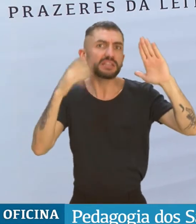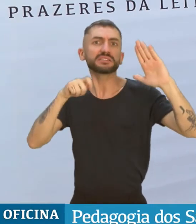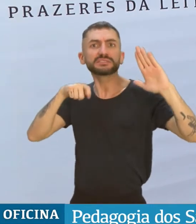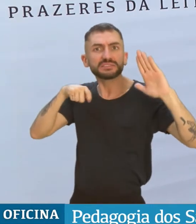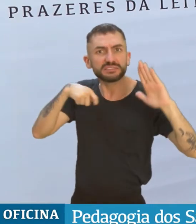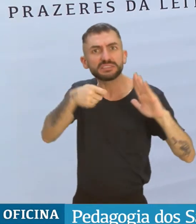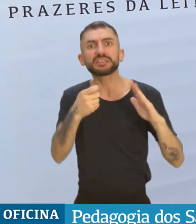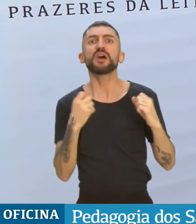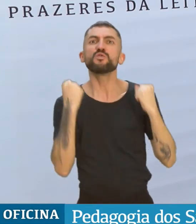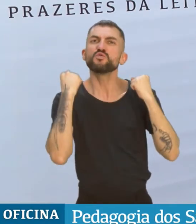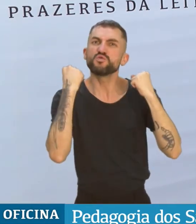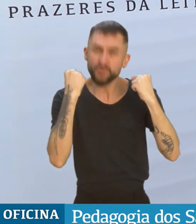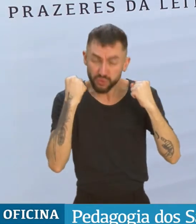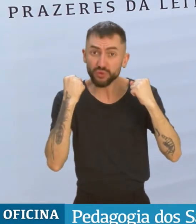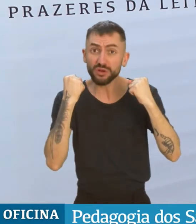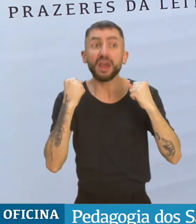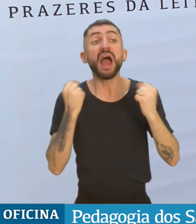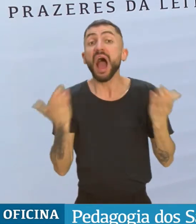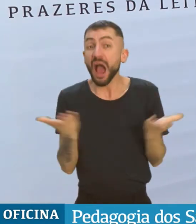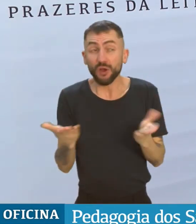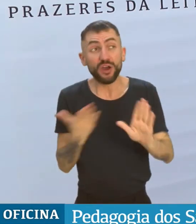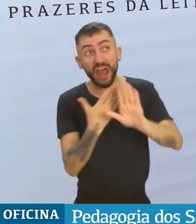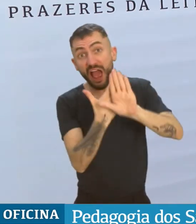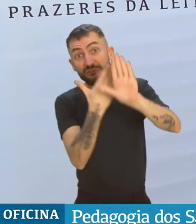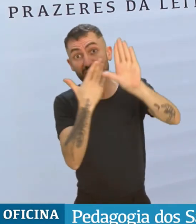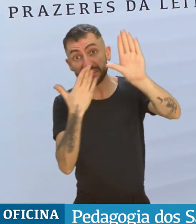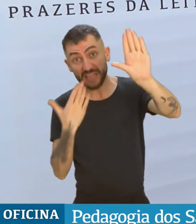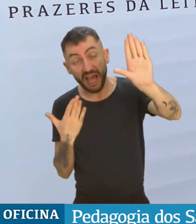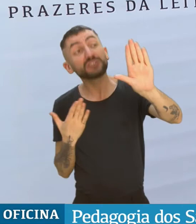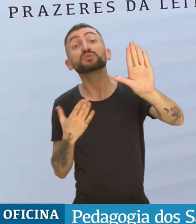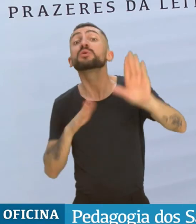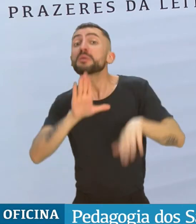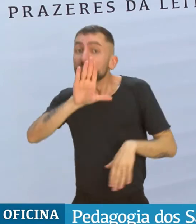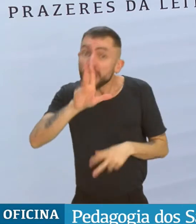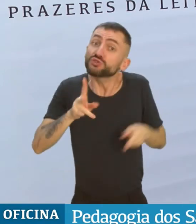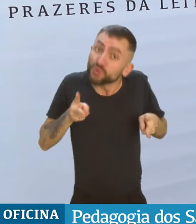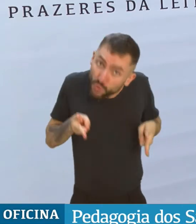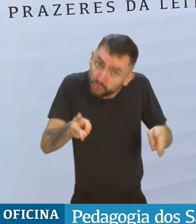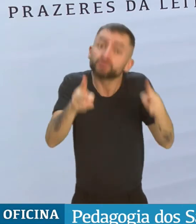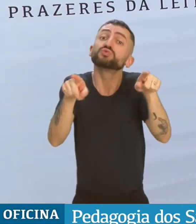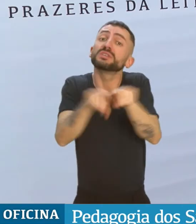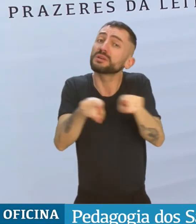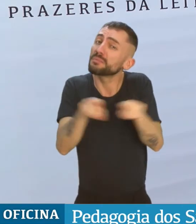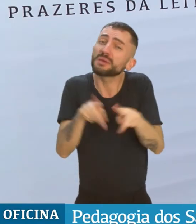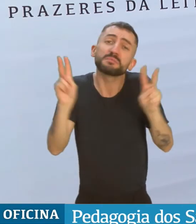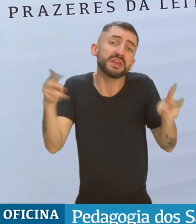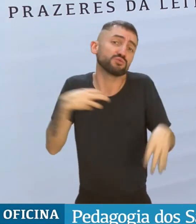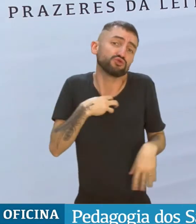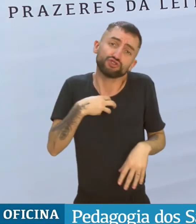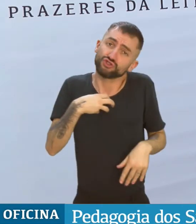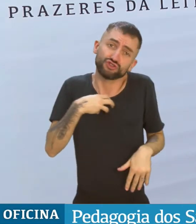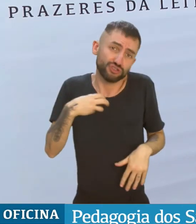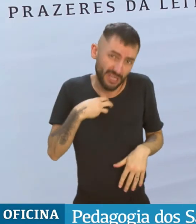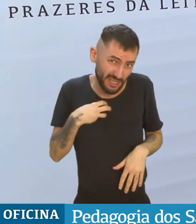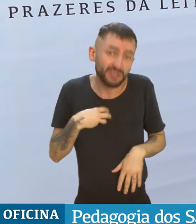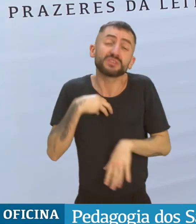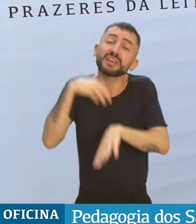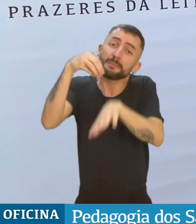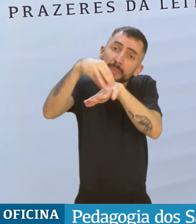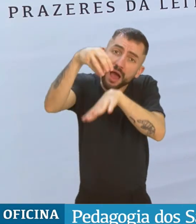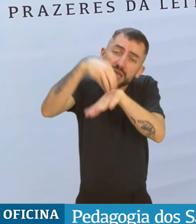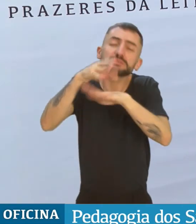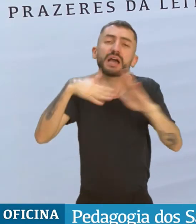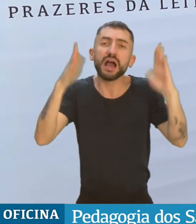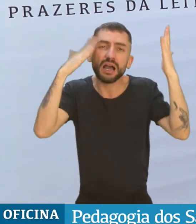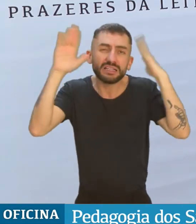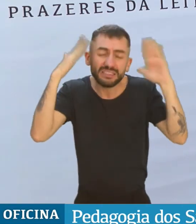acho que, mesmo com esse distanciamento, a gente tem que tentar levar um pouco disso, né? A gente tem que estar alimentado